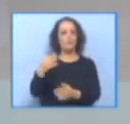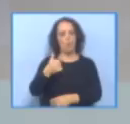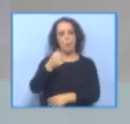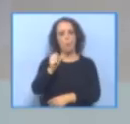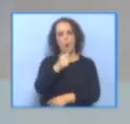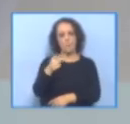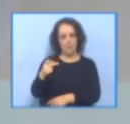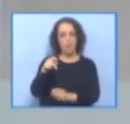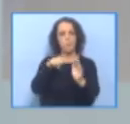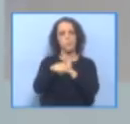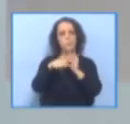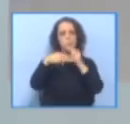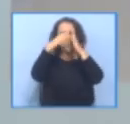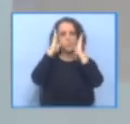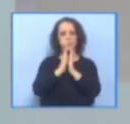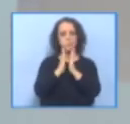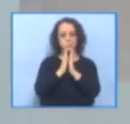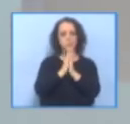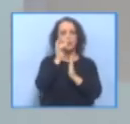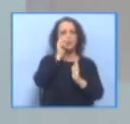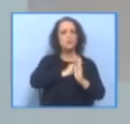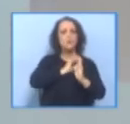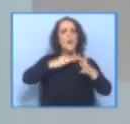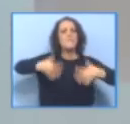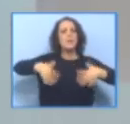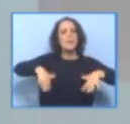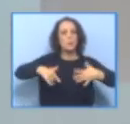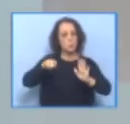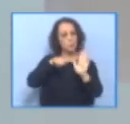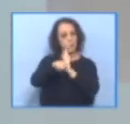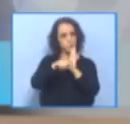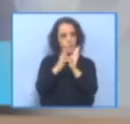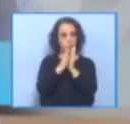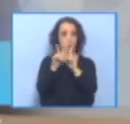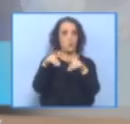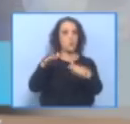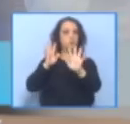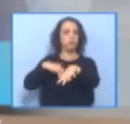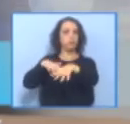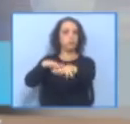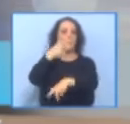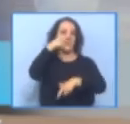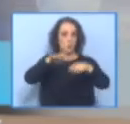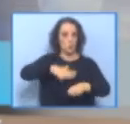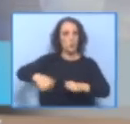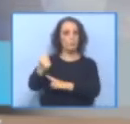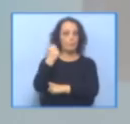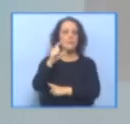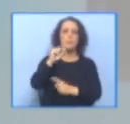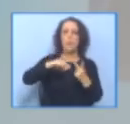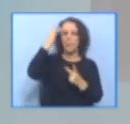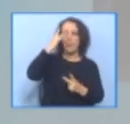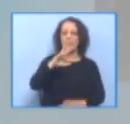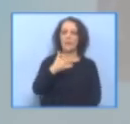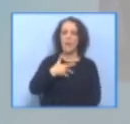no Santuário do Senhor dos Aflitos uma Eucaristia, que é um local de grande devoção dos borbenses. Também o Padre Ricardo Cardoso, que